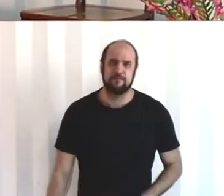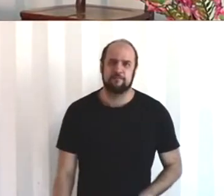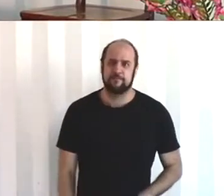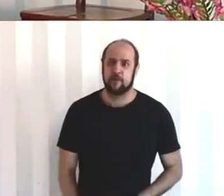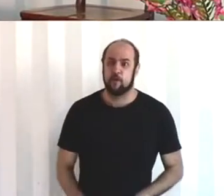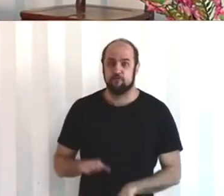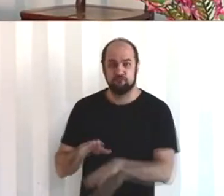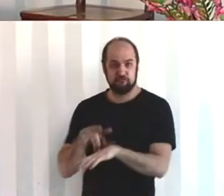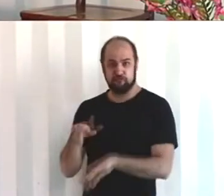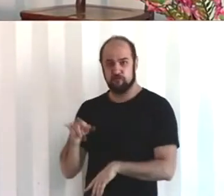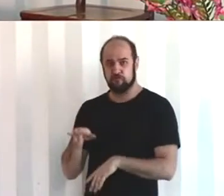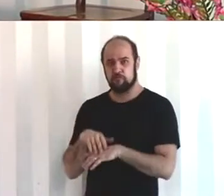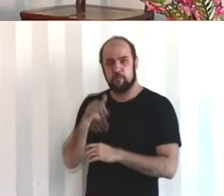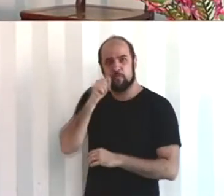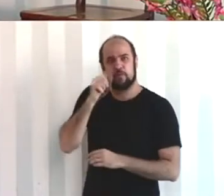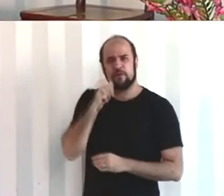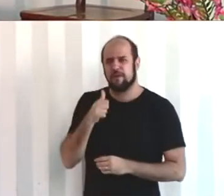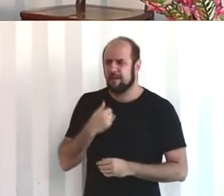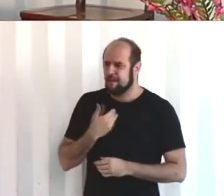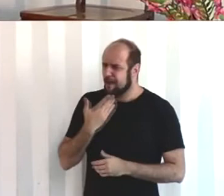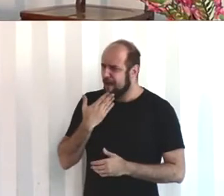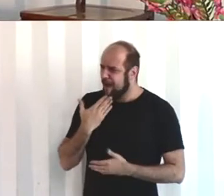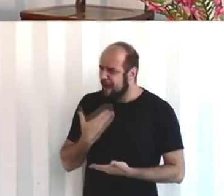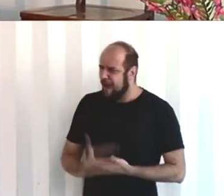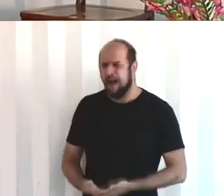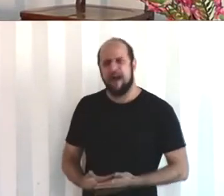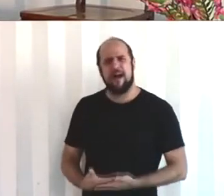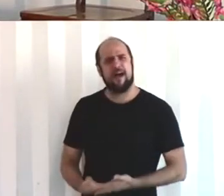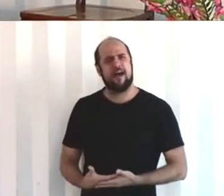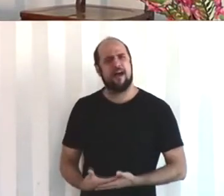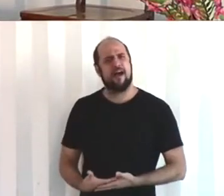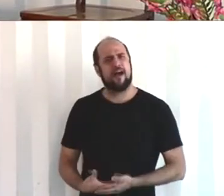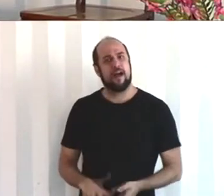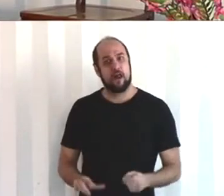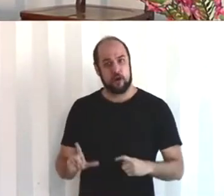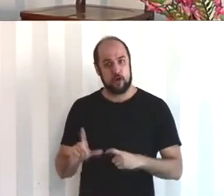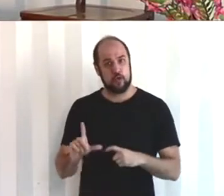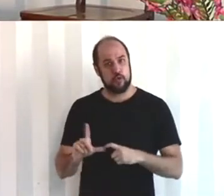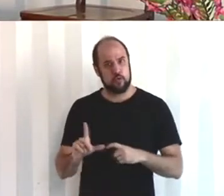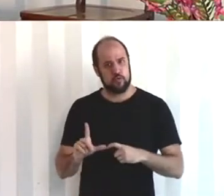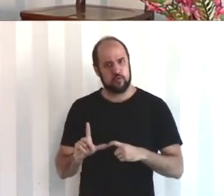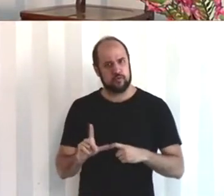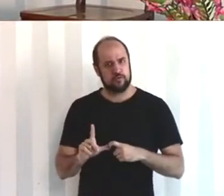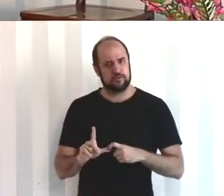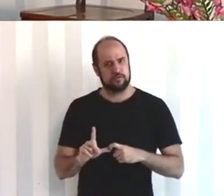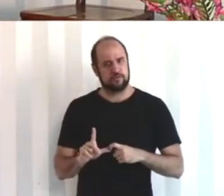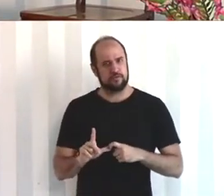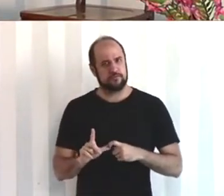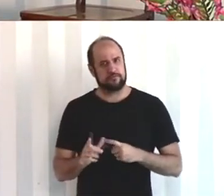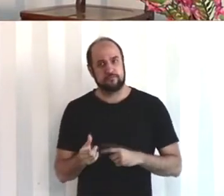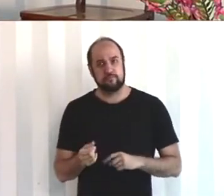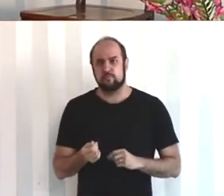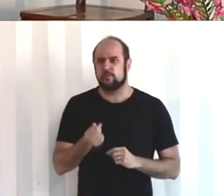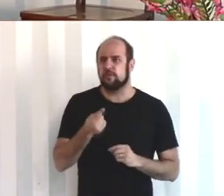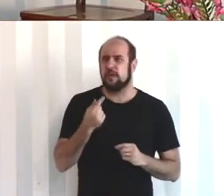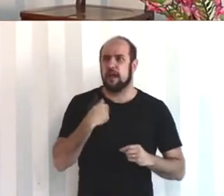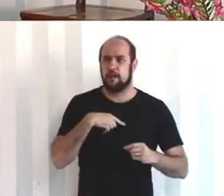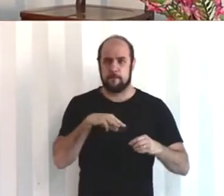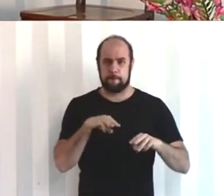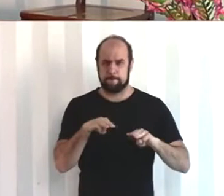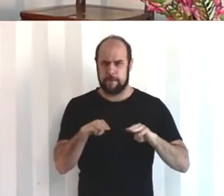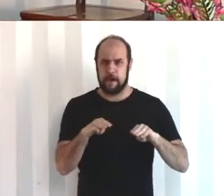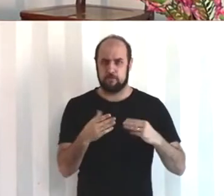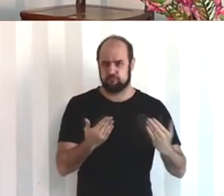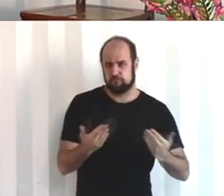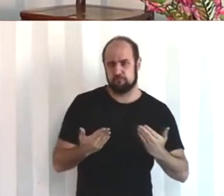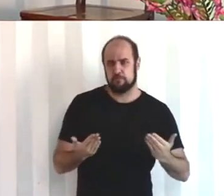esposa. Somente o Evangelho de Lucas, com exceção de um único texto em Marcos, pelo menos segundo a versão revista e